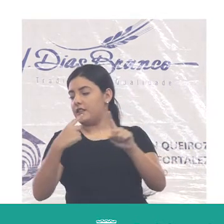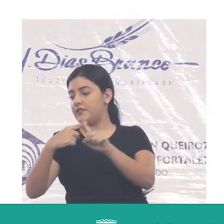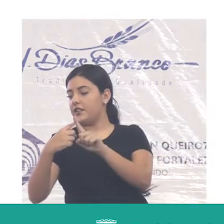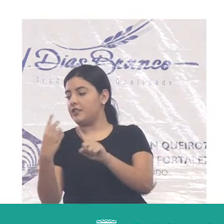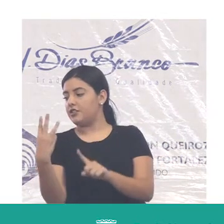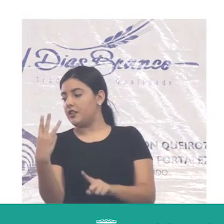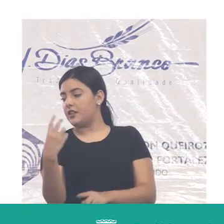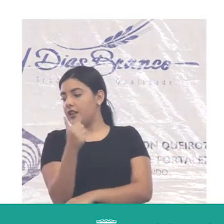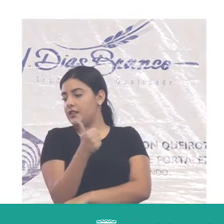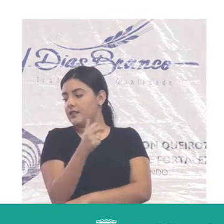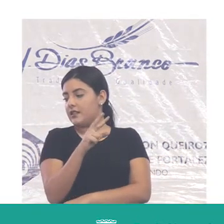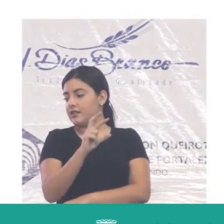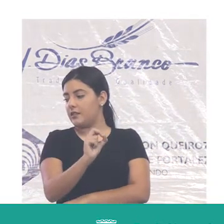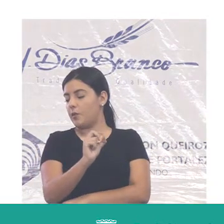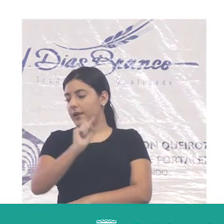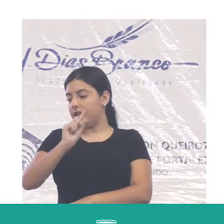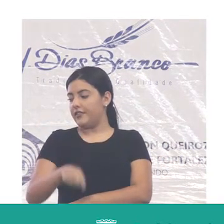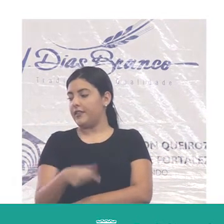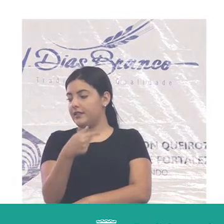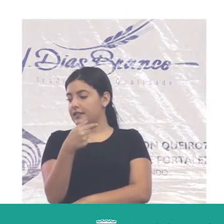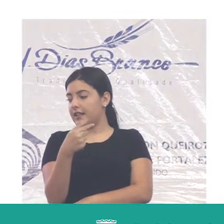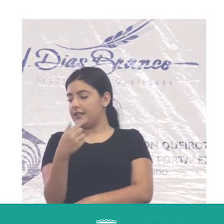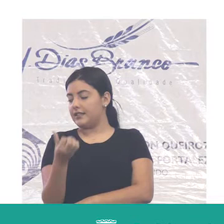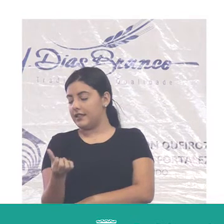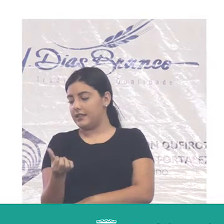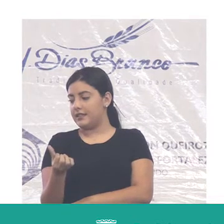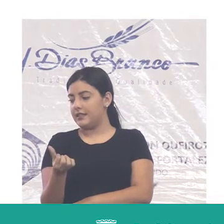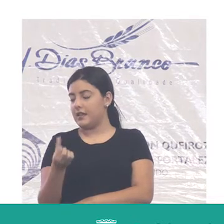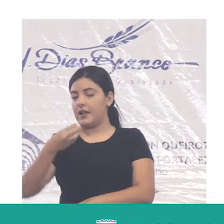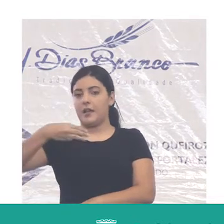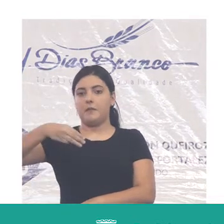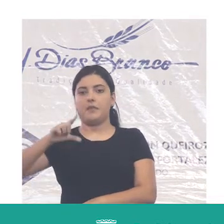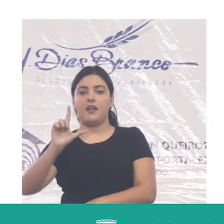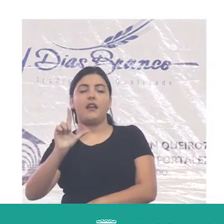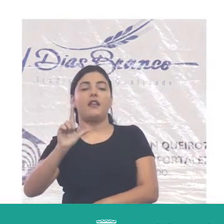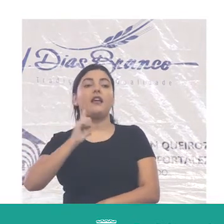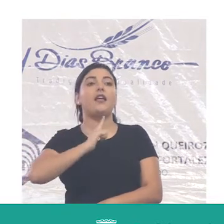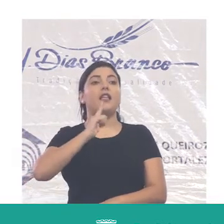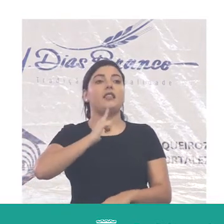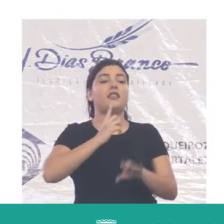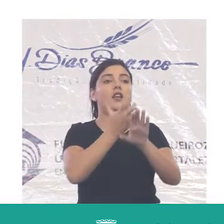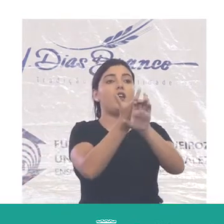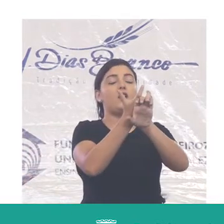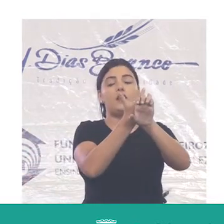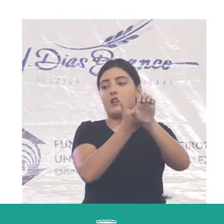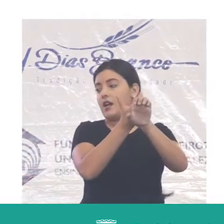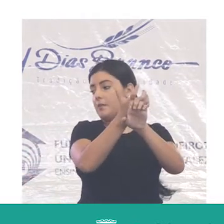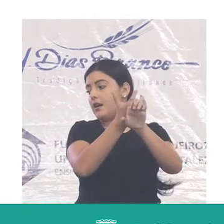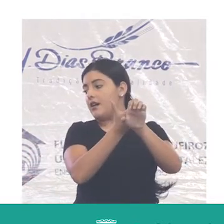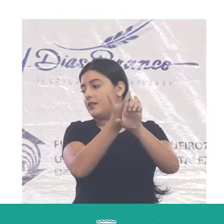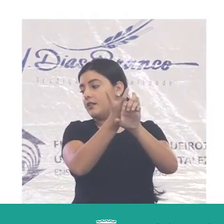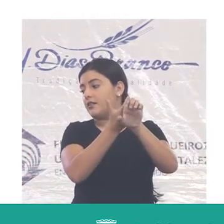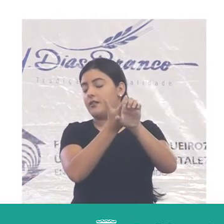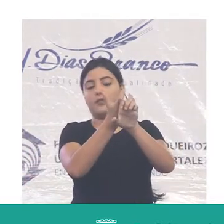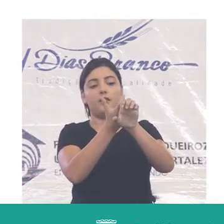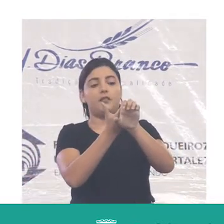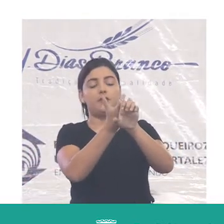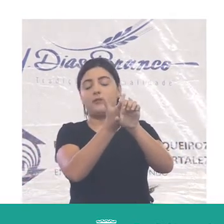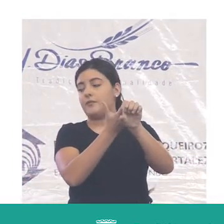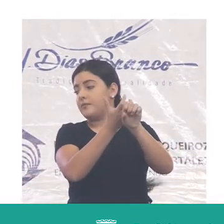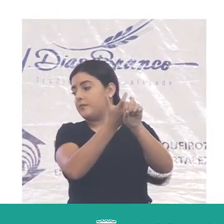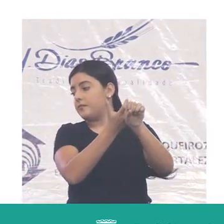Vai dar 150,76. No gabarito, eu vou voltar só um pouquinho, tá? Só um instantinho.